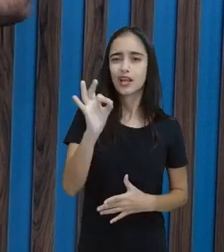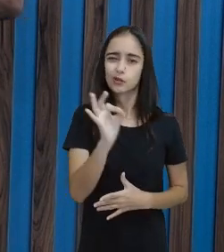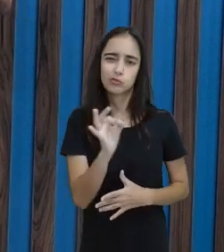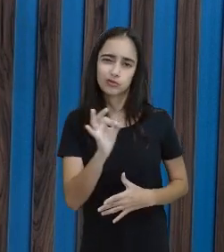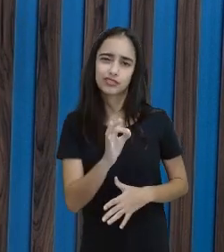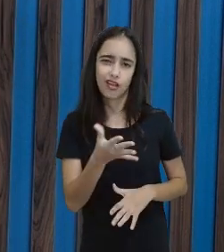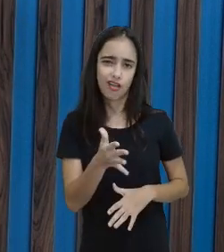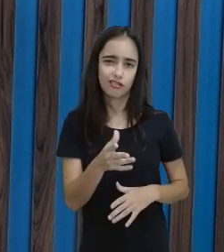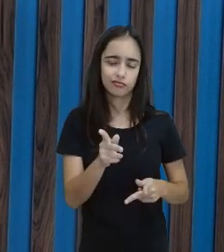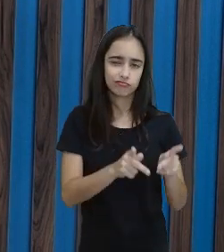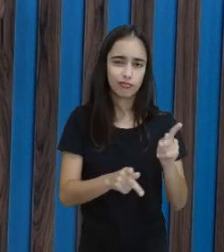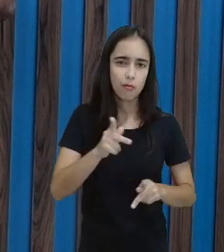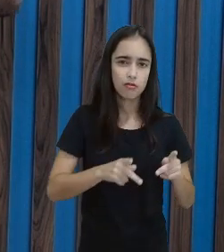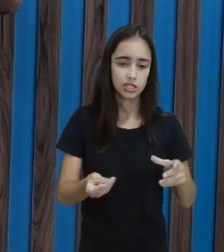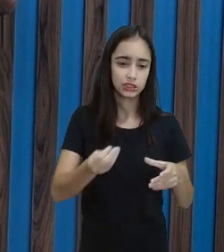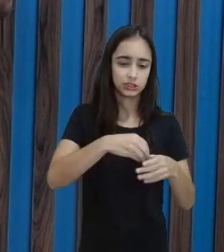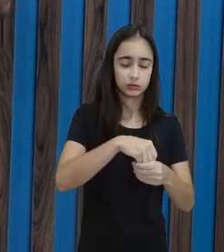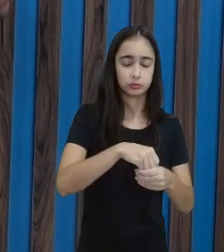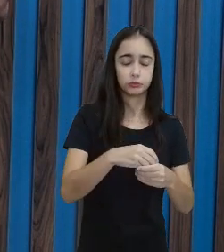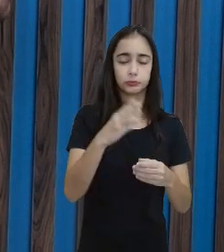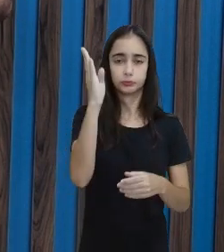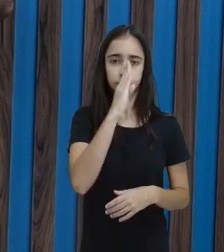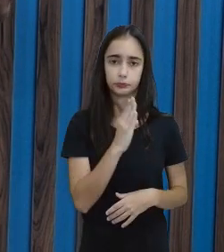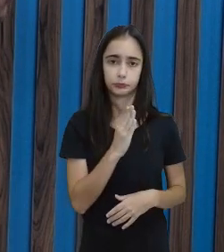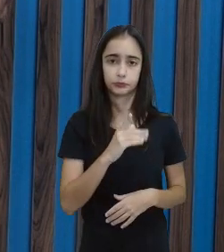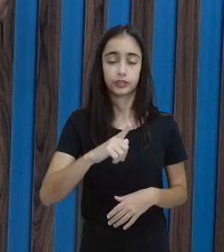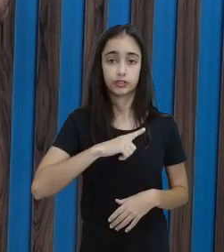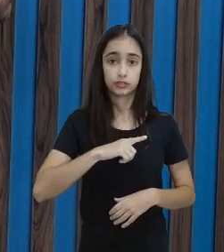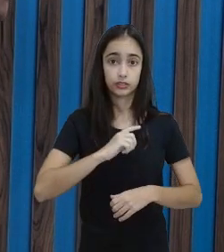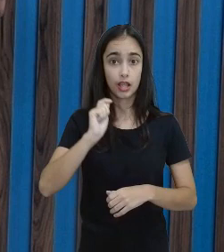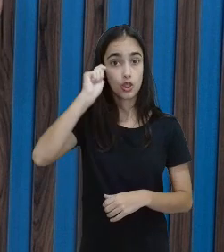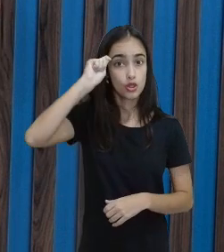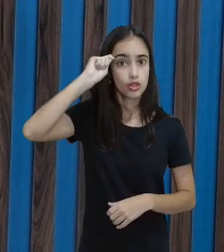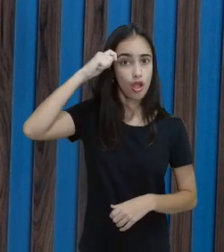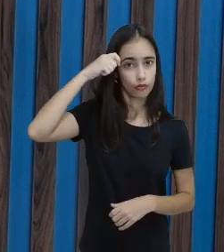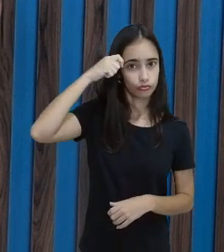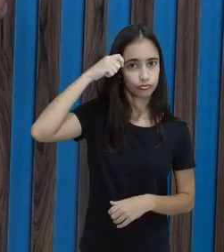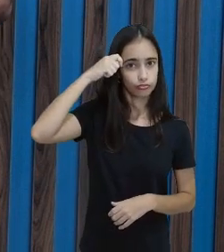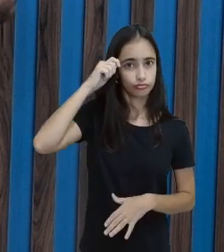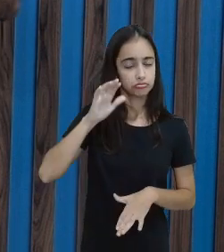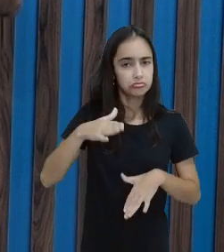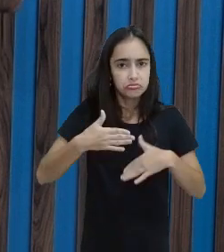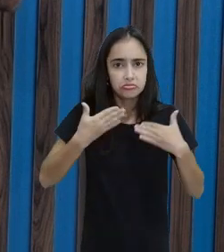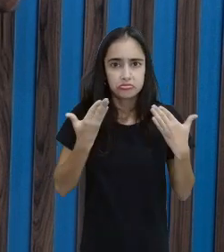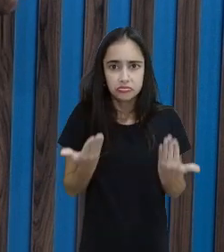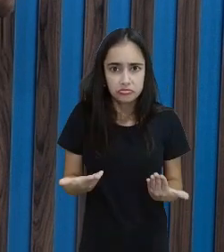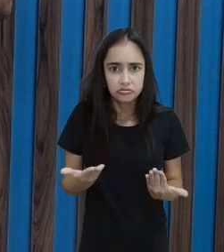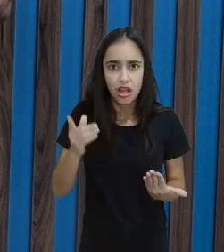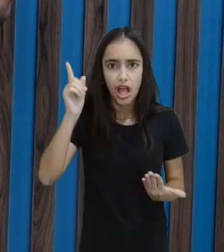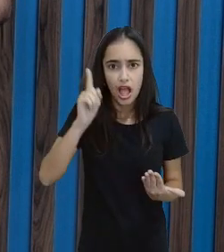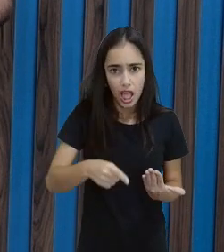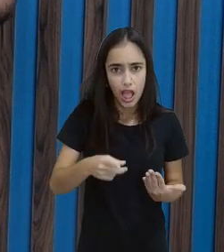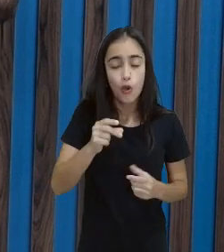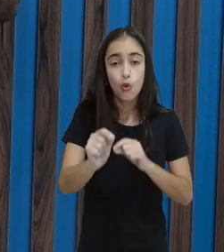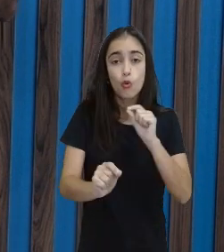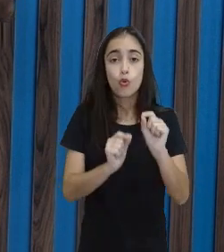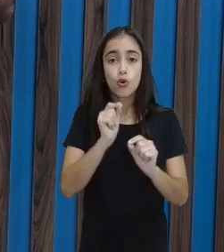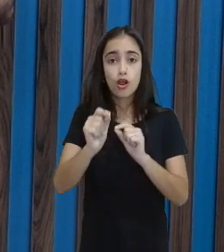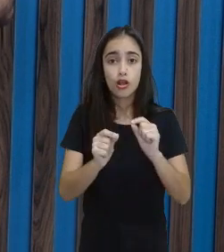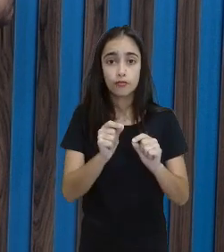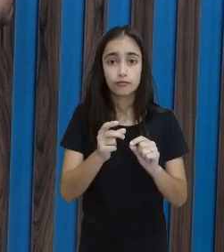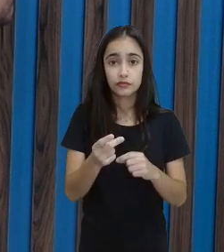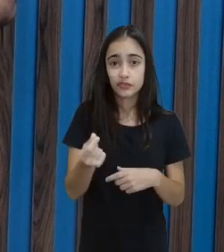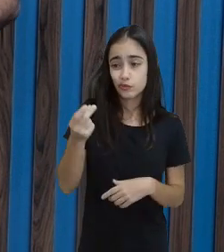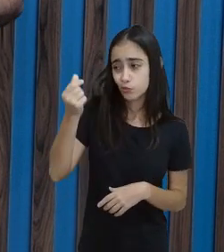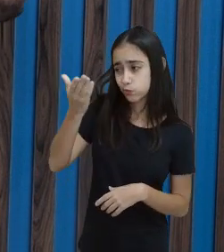54%, né, da população brasileira, constituída de pretos e pardos, ou seja, descendentes mais